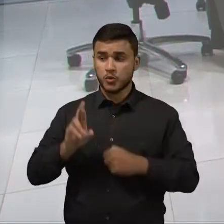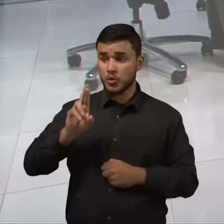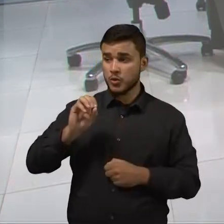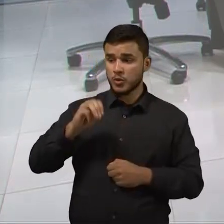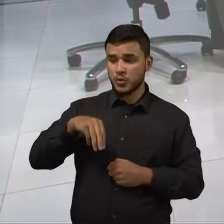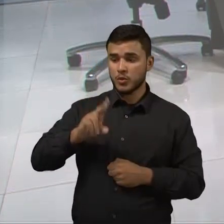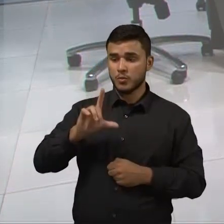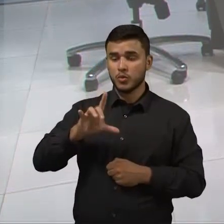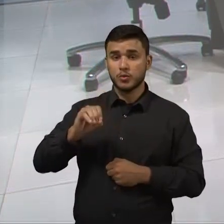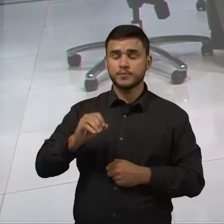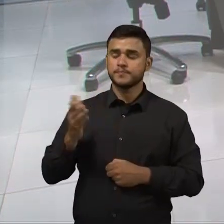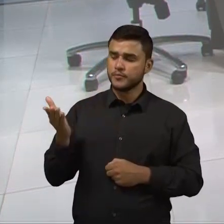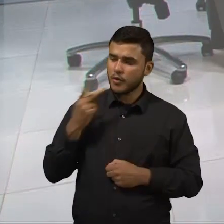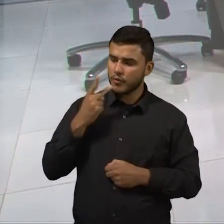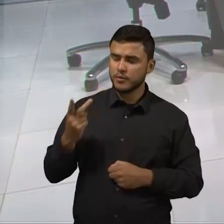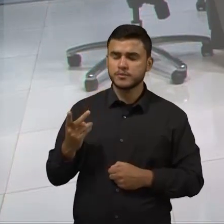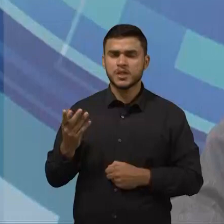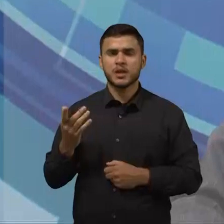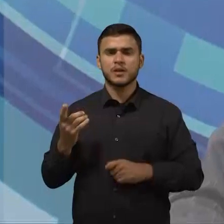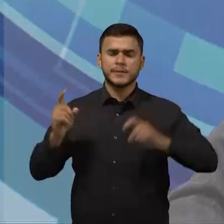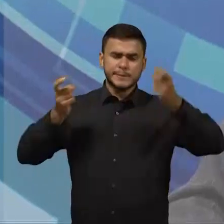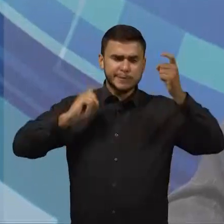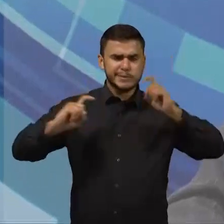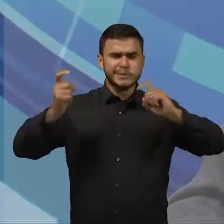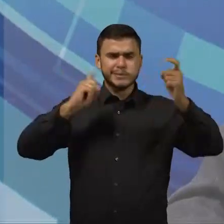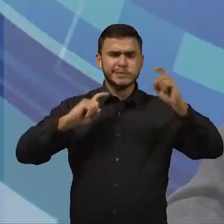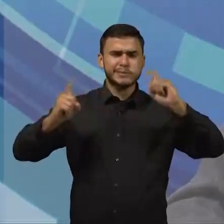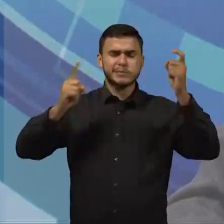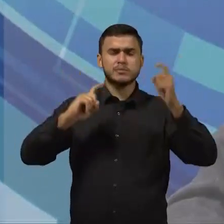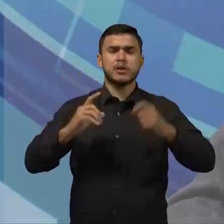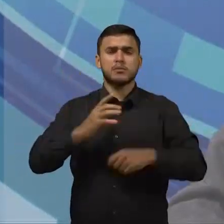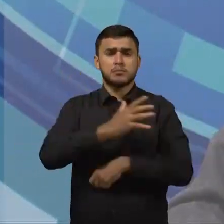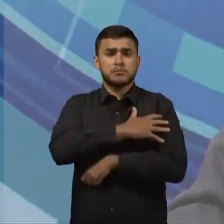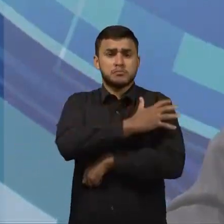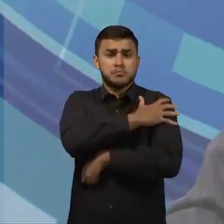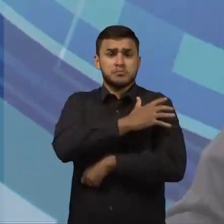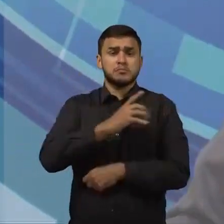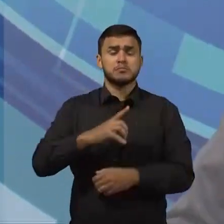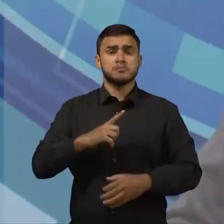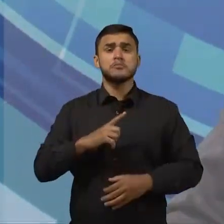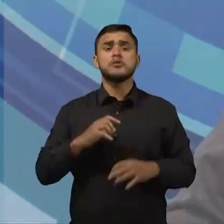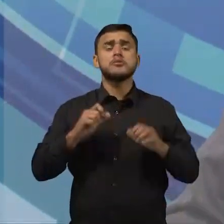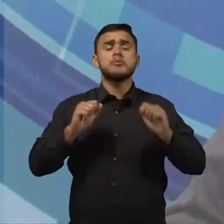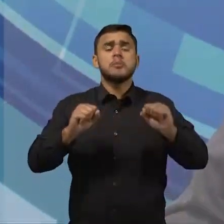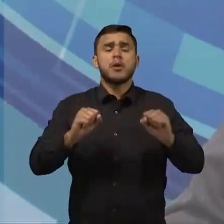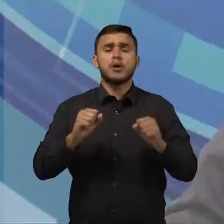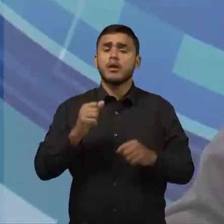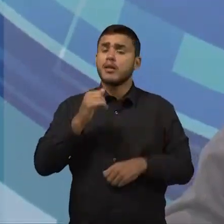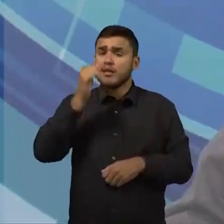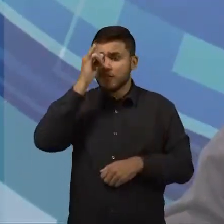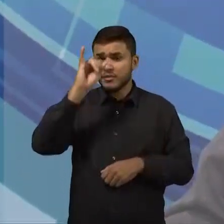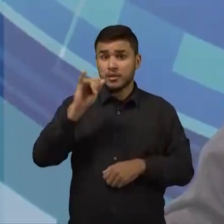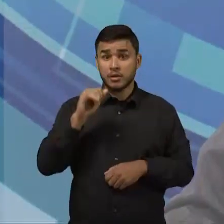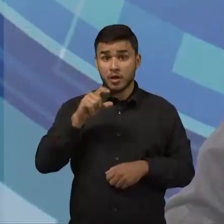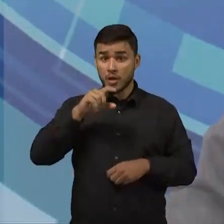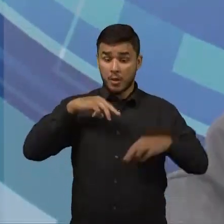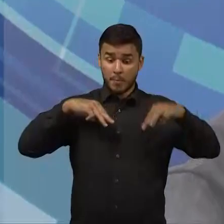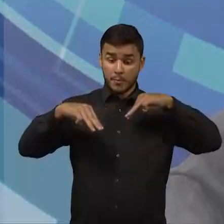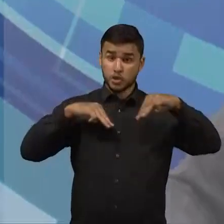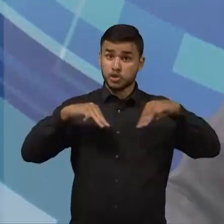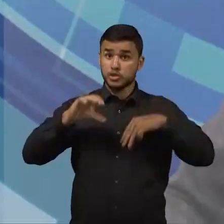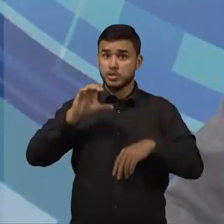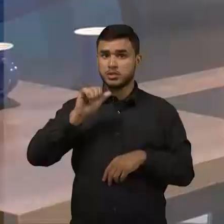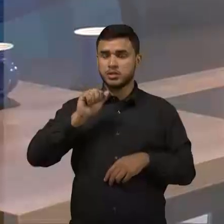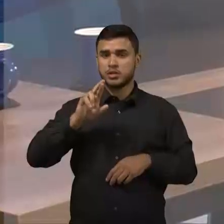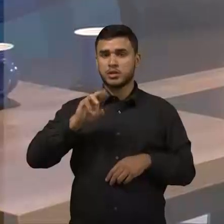disse, ou seja, essa discussão toda e essa celeuma toda poderia ser perfeitamente evitado se a ministra